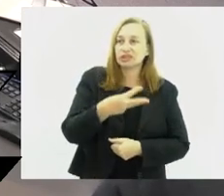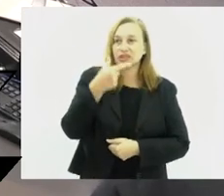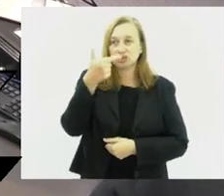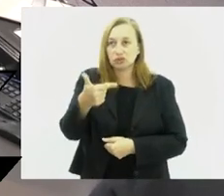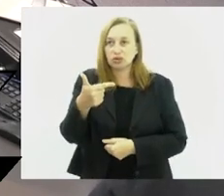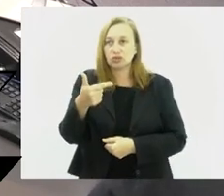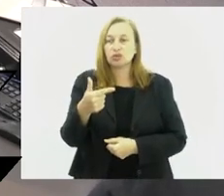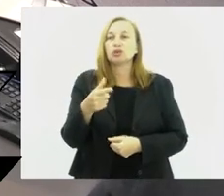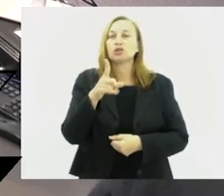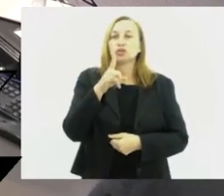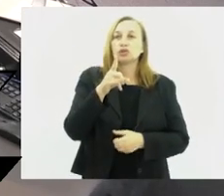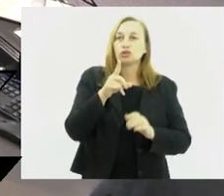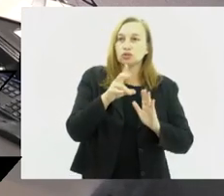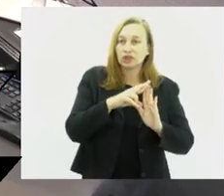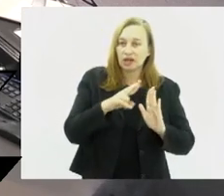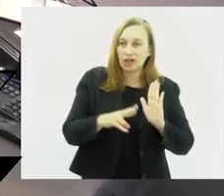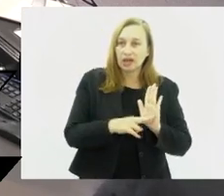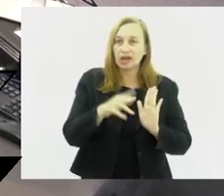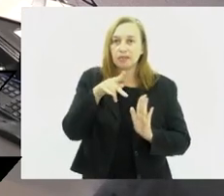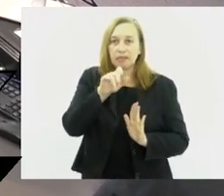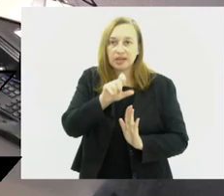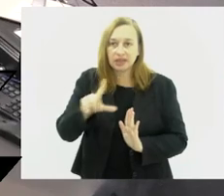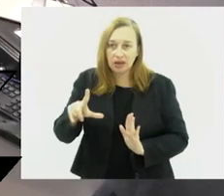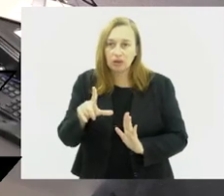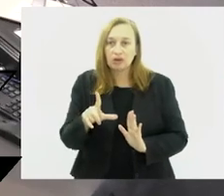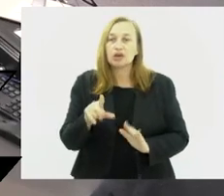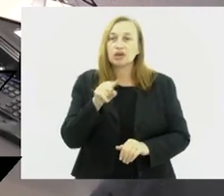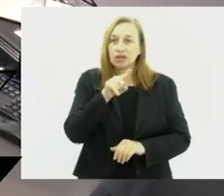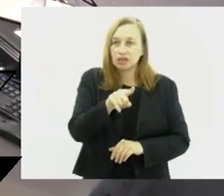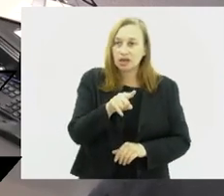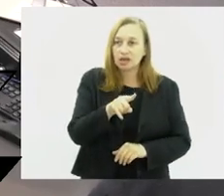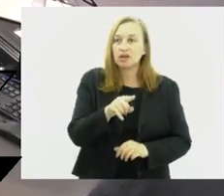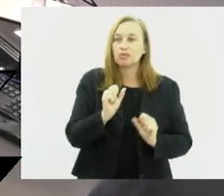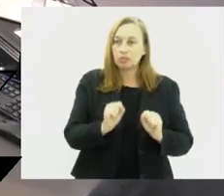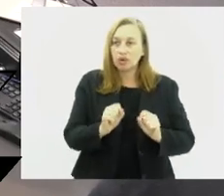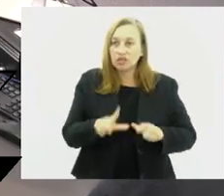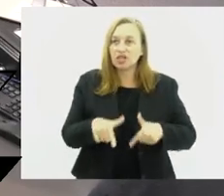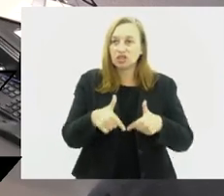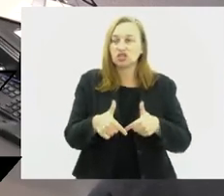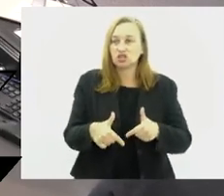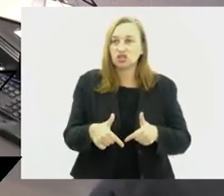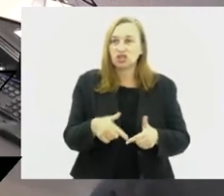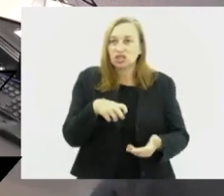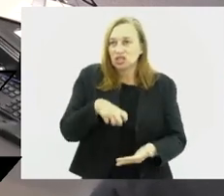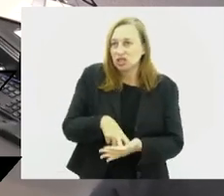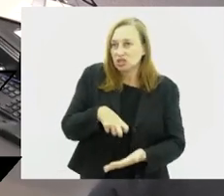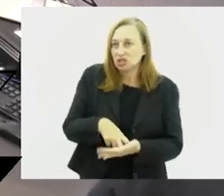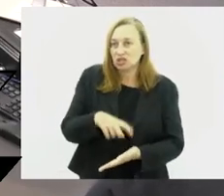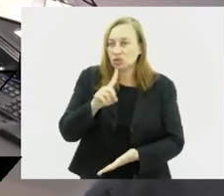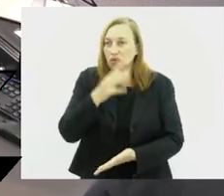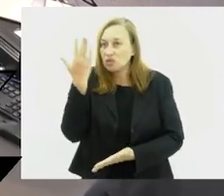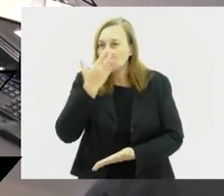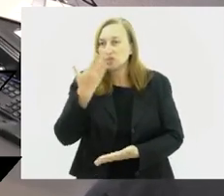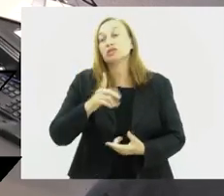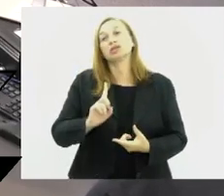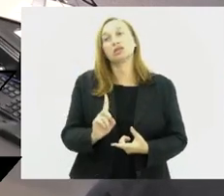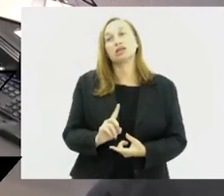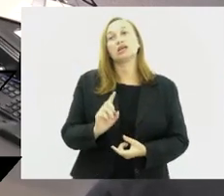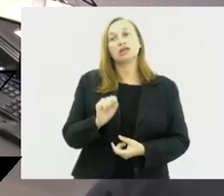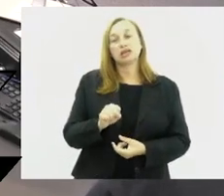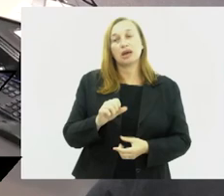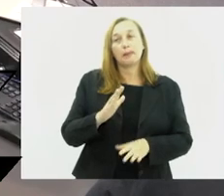do Código Penal, que ele é um soldado de reserva que ele pode ser aplicado. E a punição não é essa risível, é uma punição